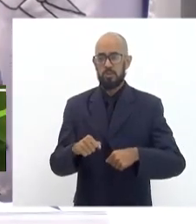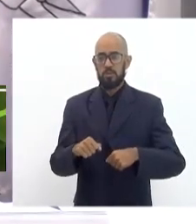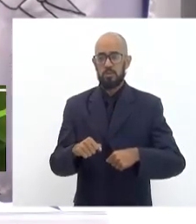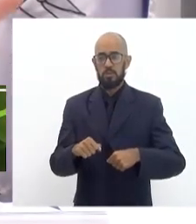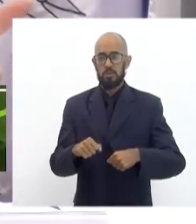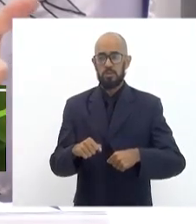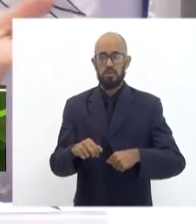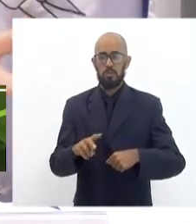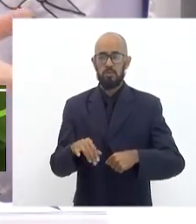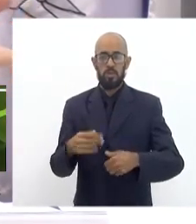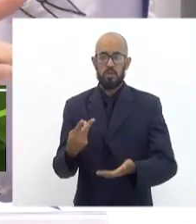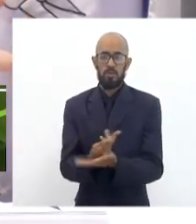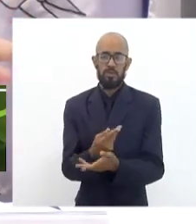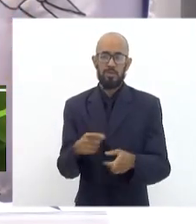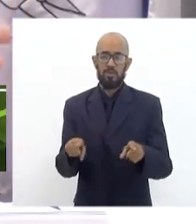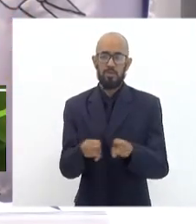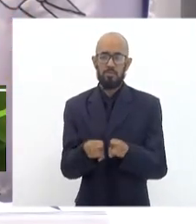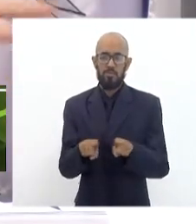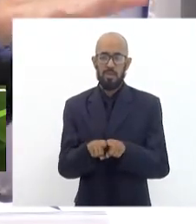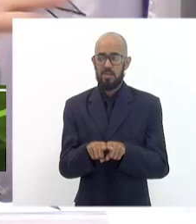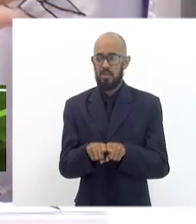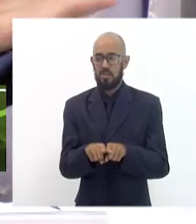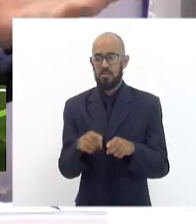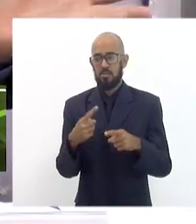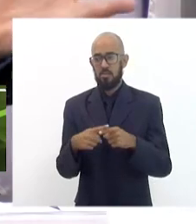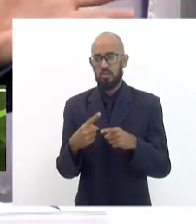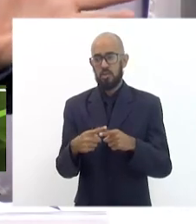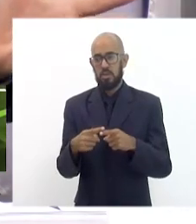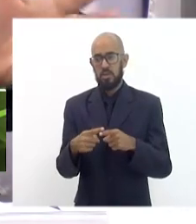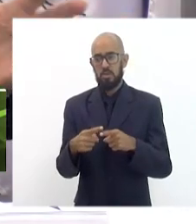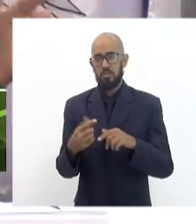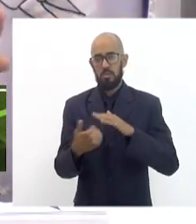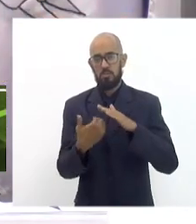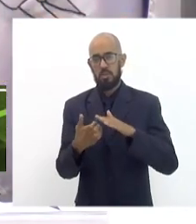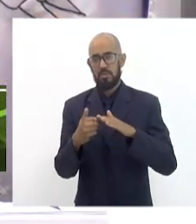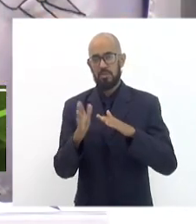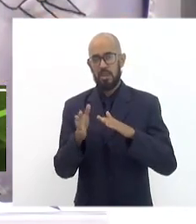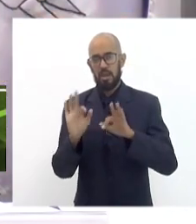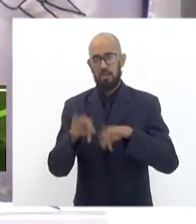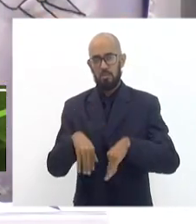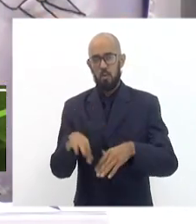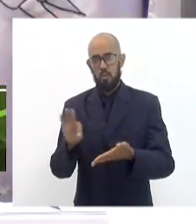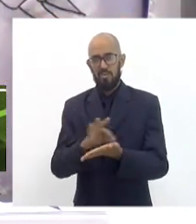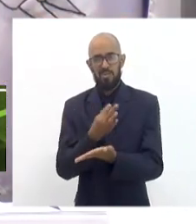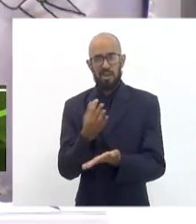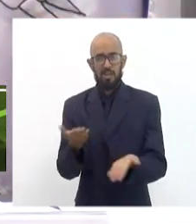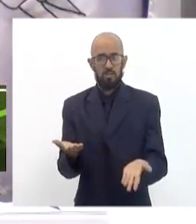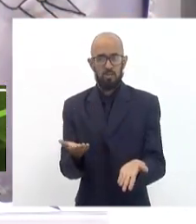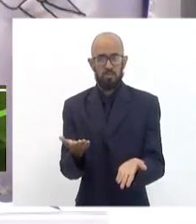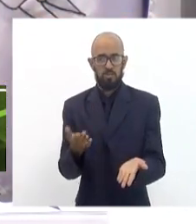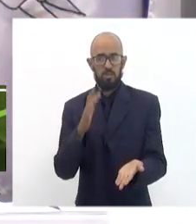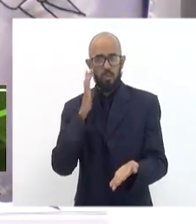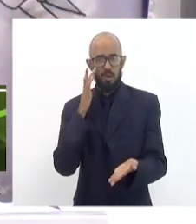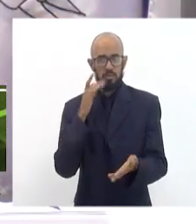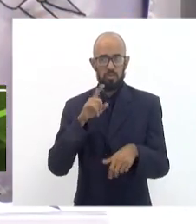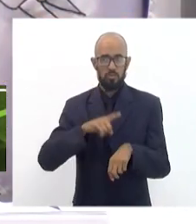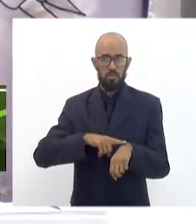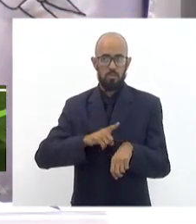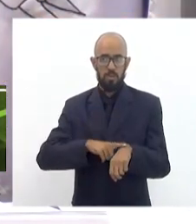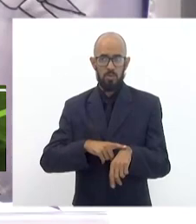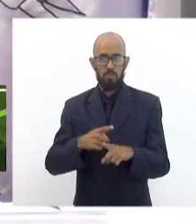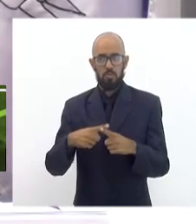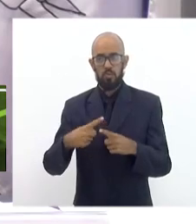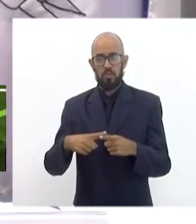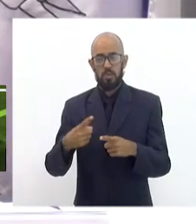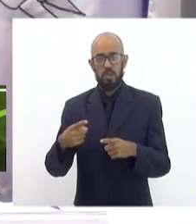não acontecem porque a uma concessionária que já acabou o contrato Eu acho que o momento e e também